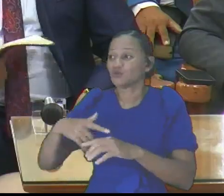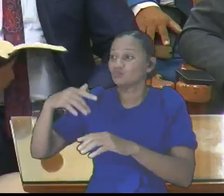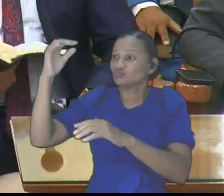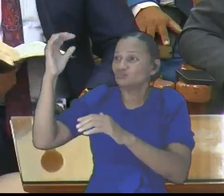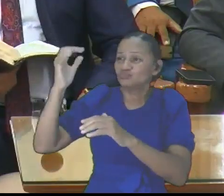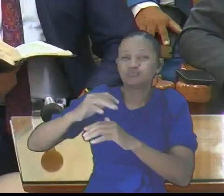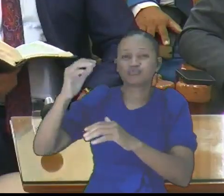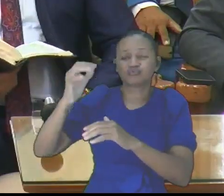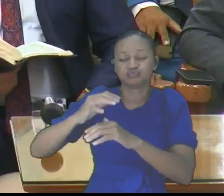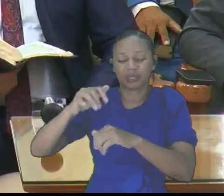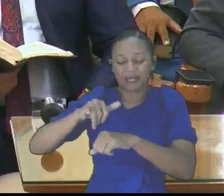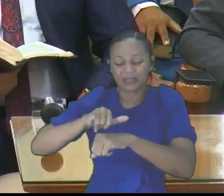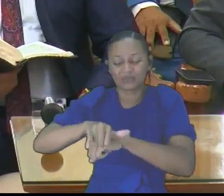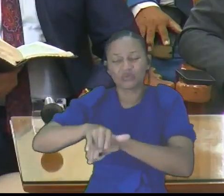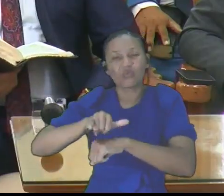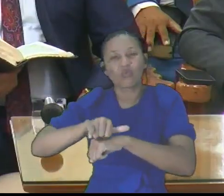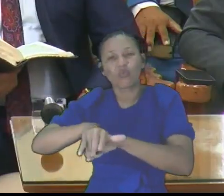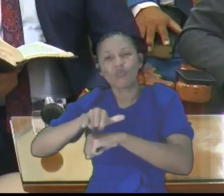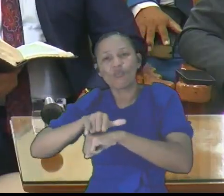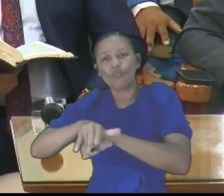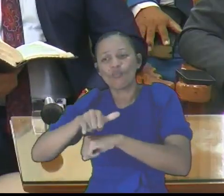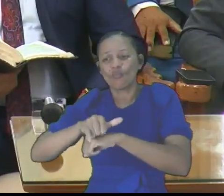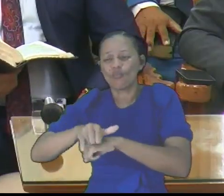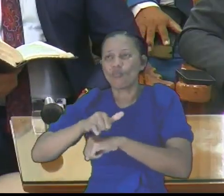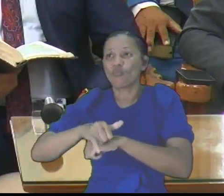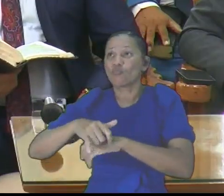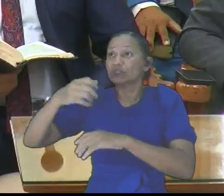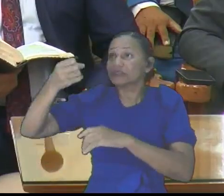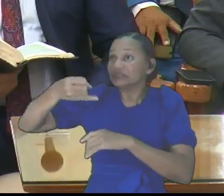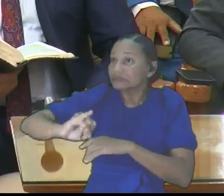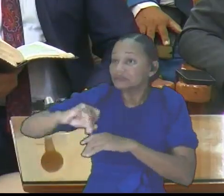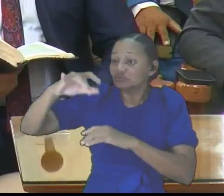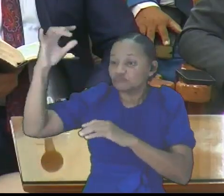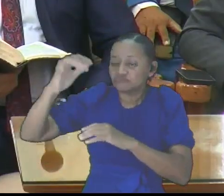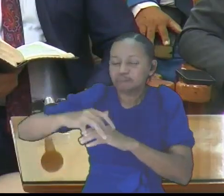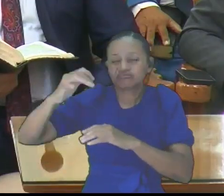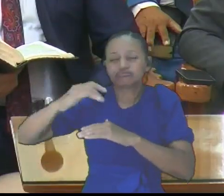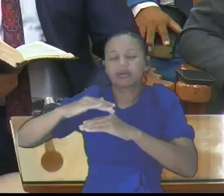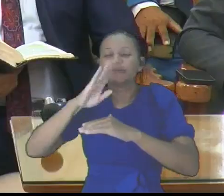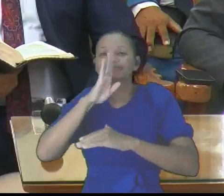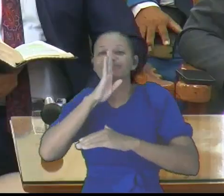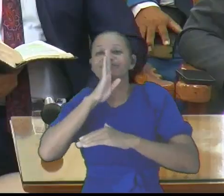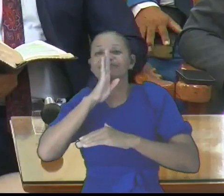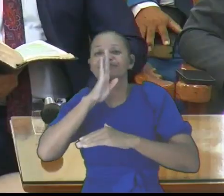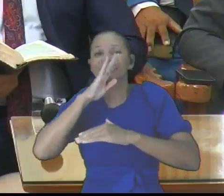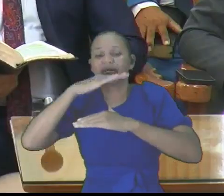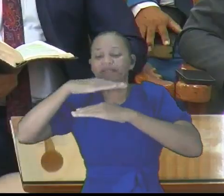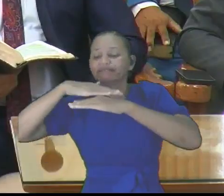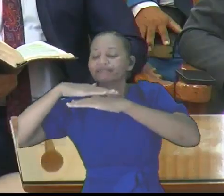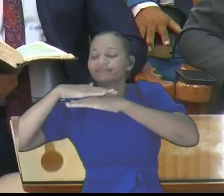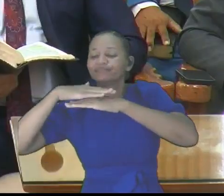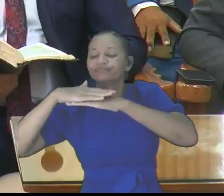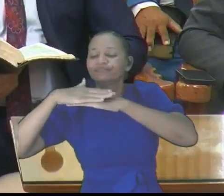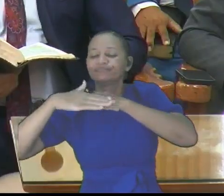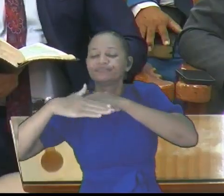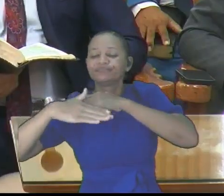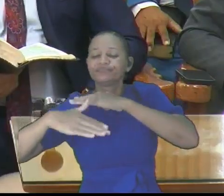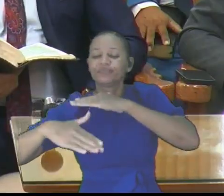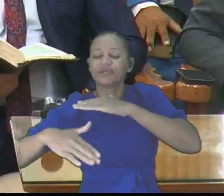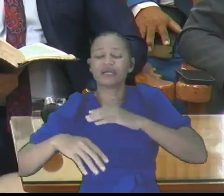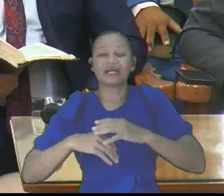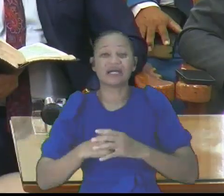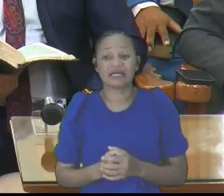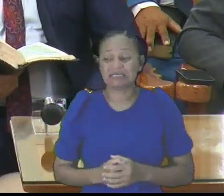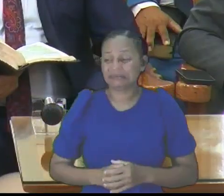era de couro. E era impermeável. Se chovesse, não entraria. Se desse